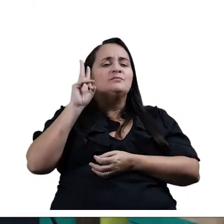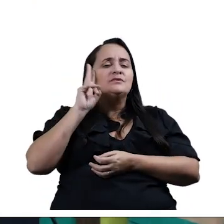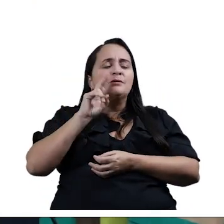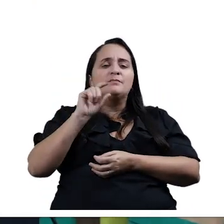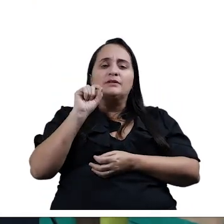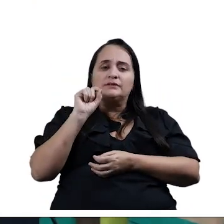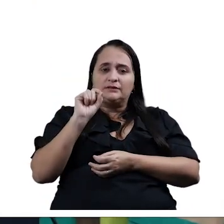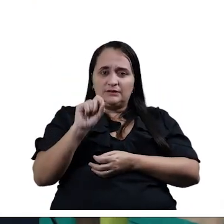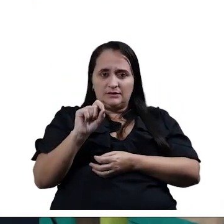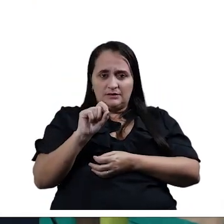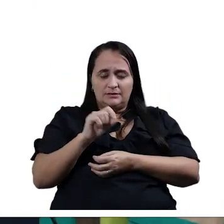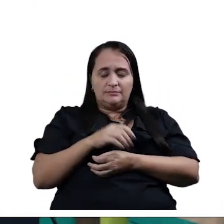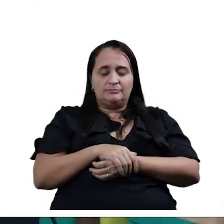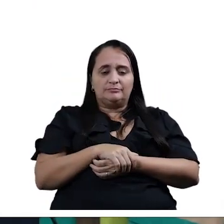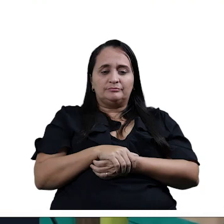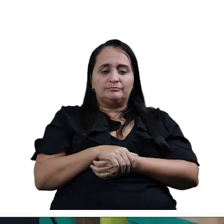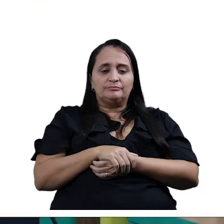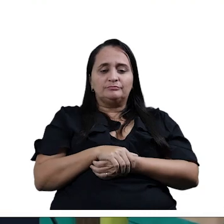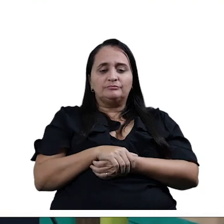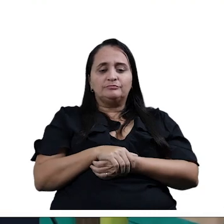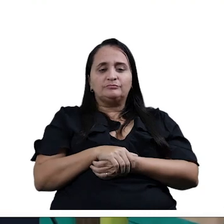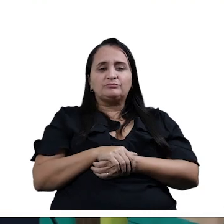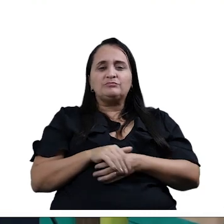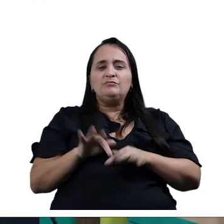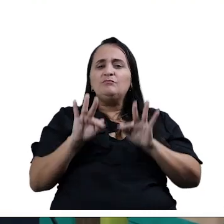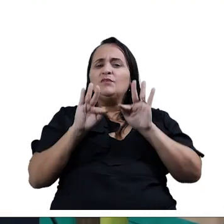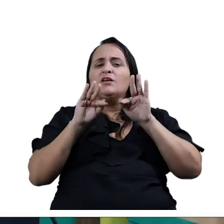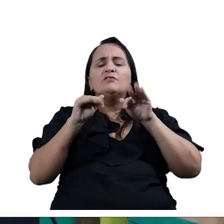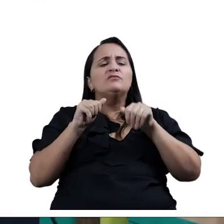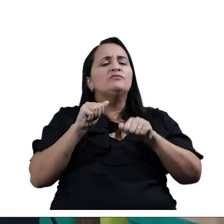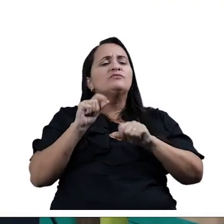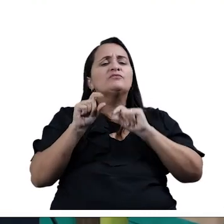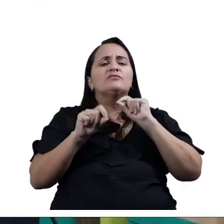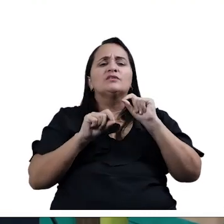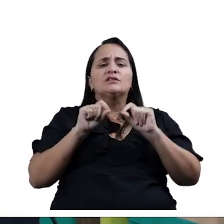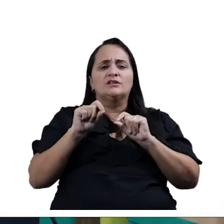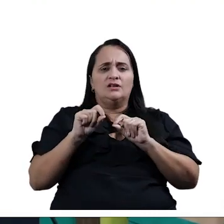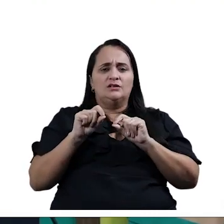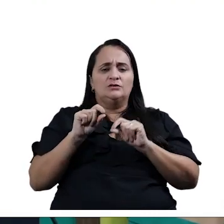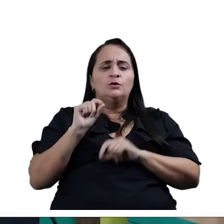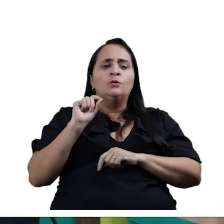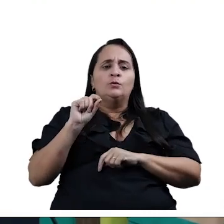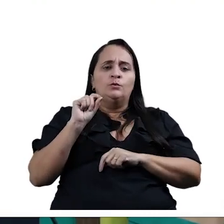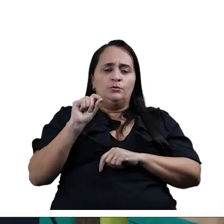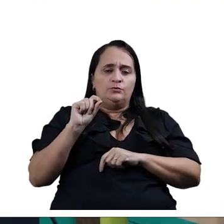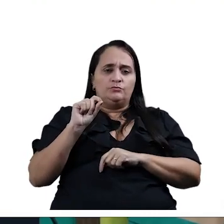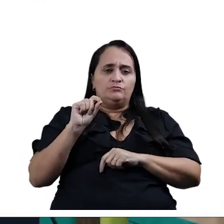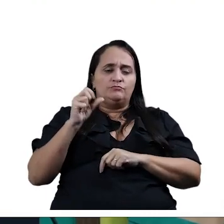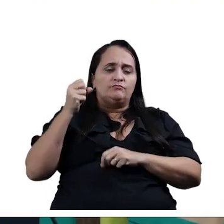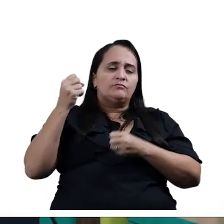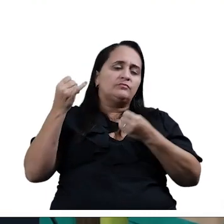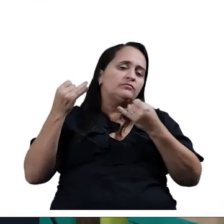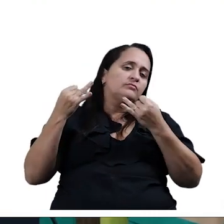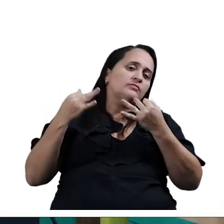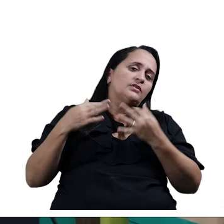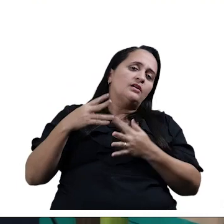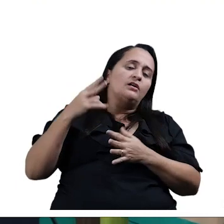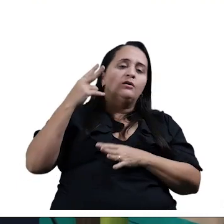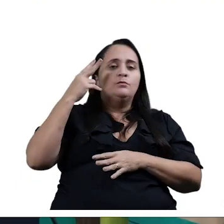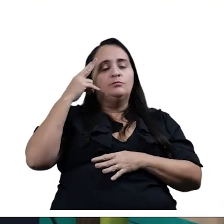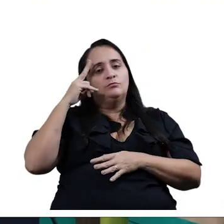que nos contos, né, a finalidade do conto é narrar uma